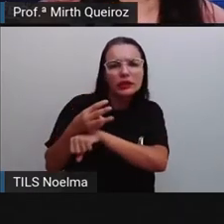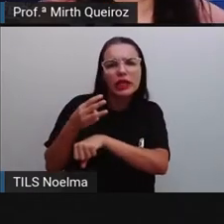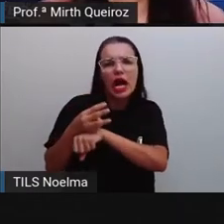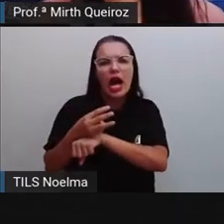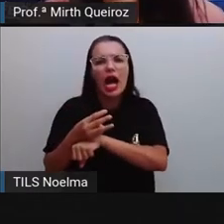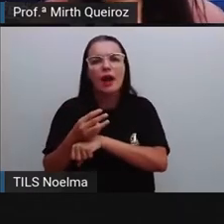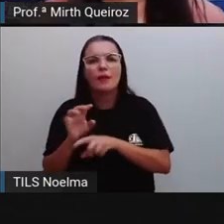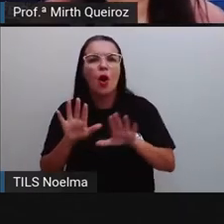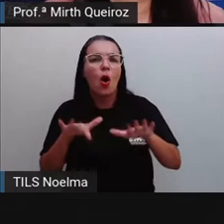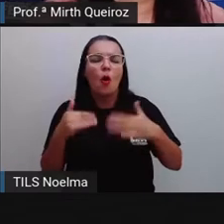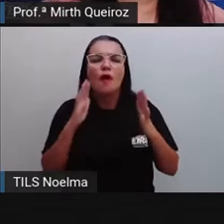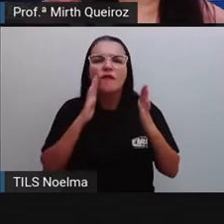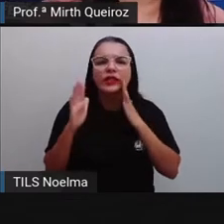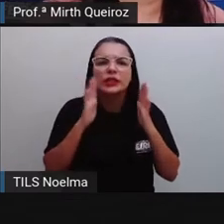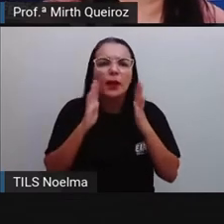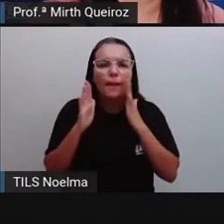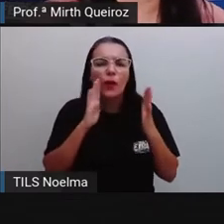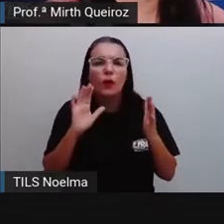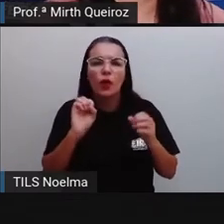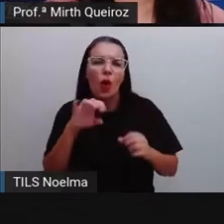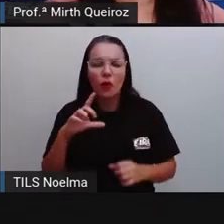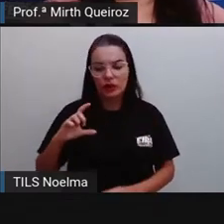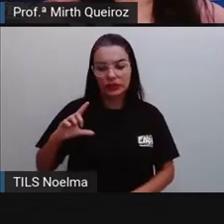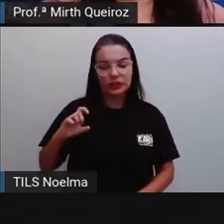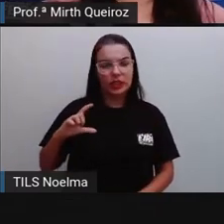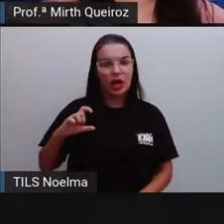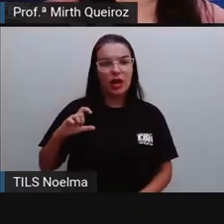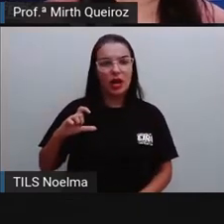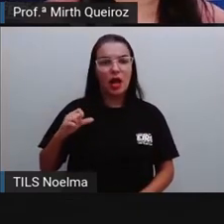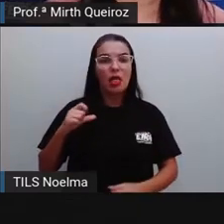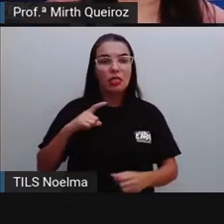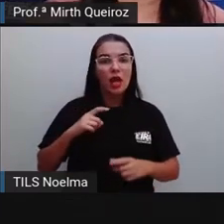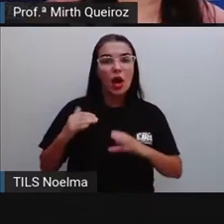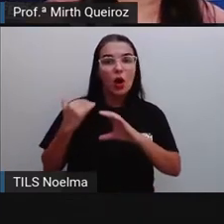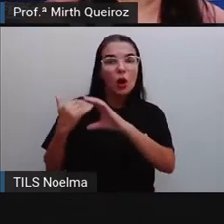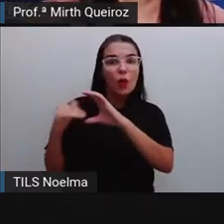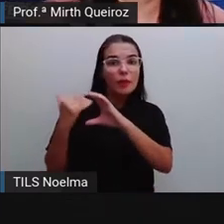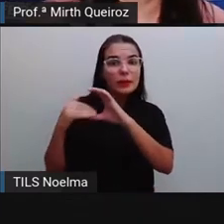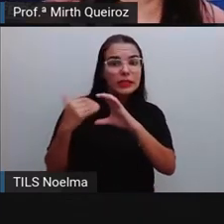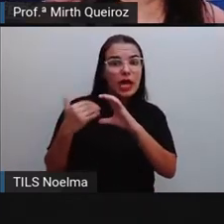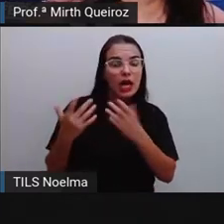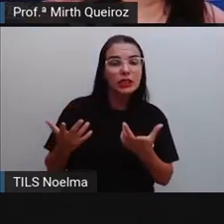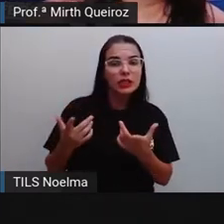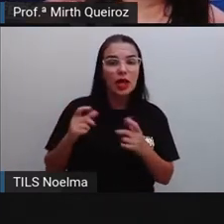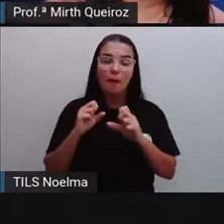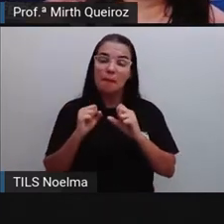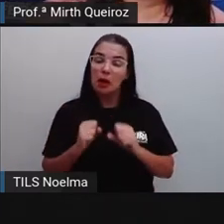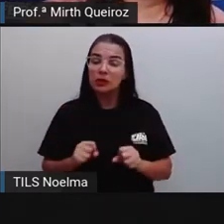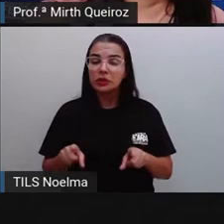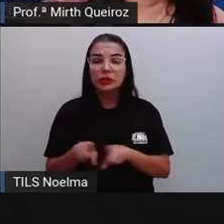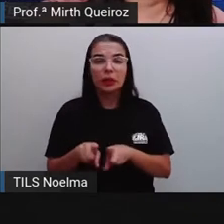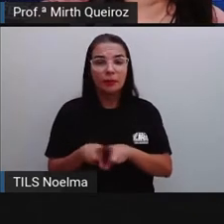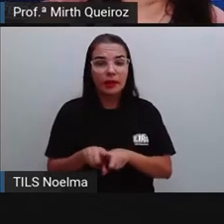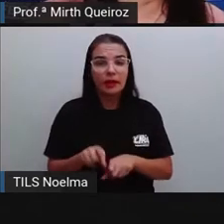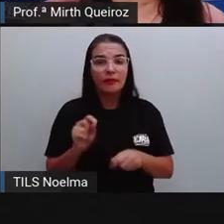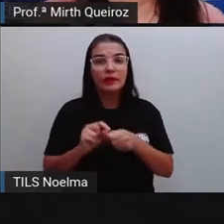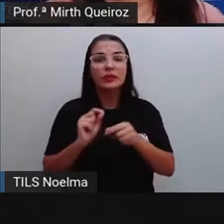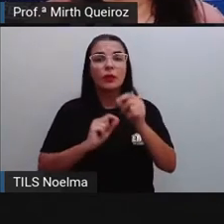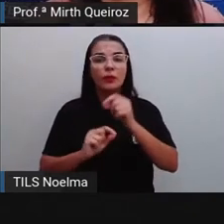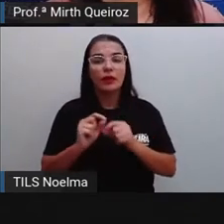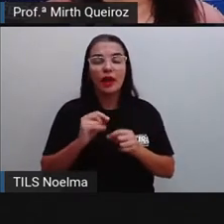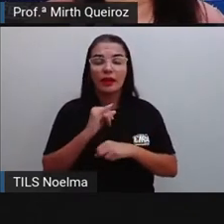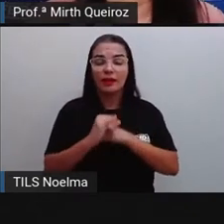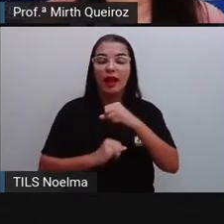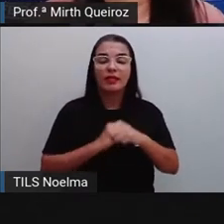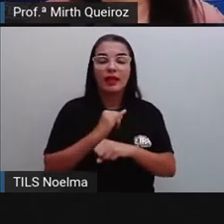o Facebook ou o Instagram, que a gente vai se comunicar ali com o parente, como a gente consegue também, através da